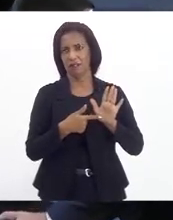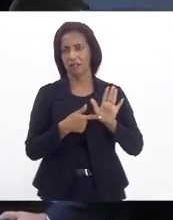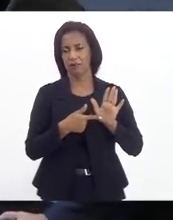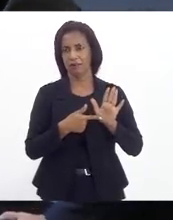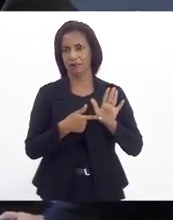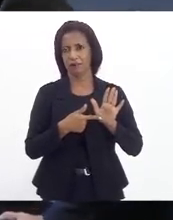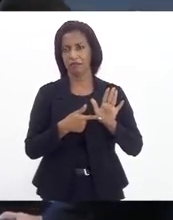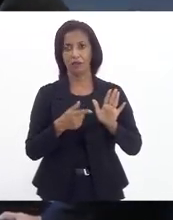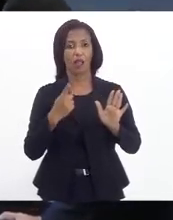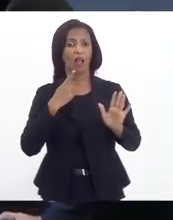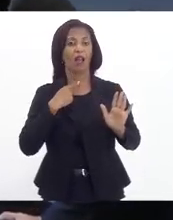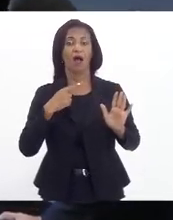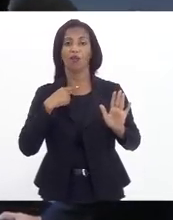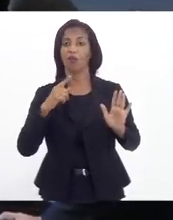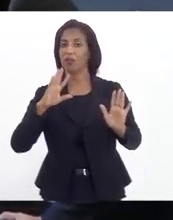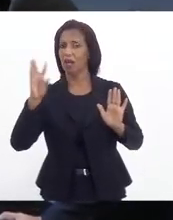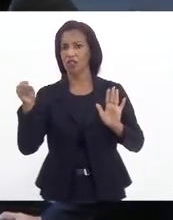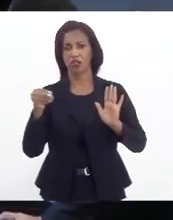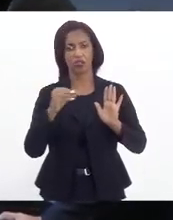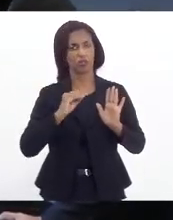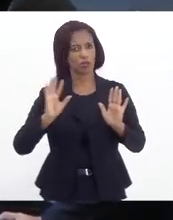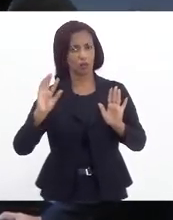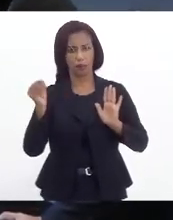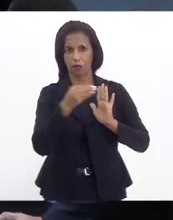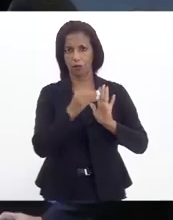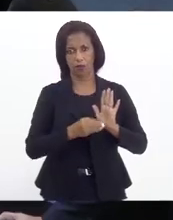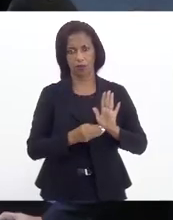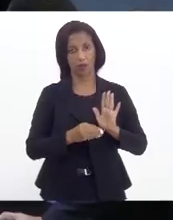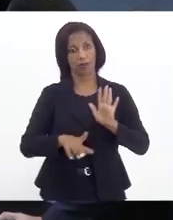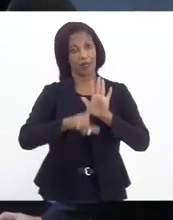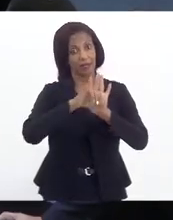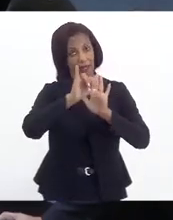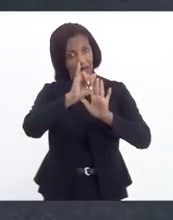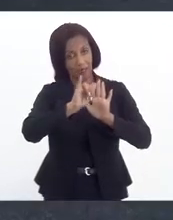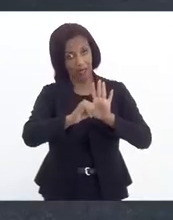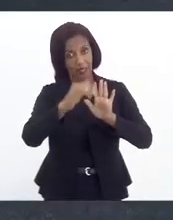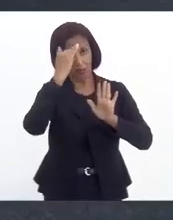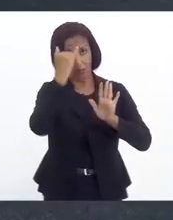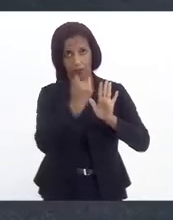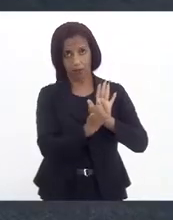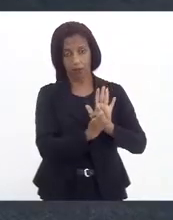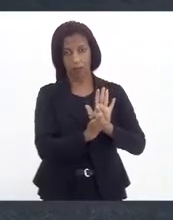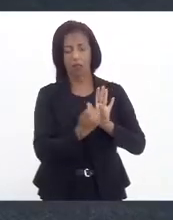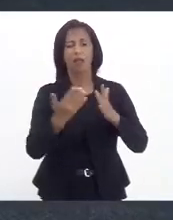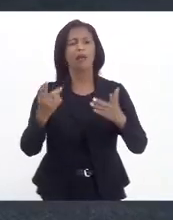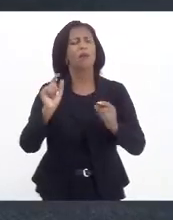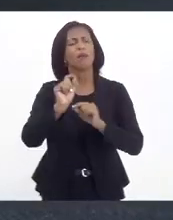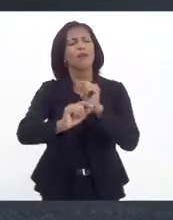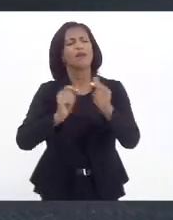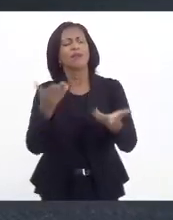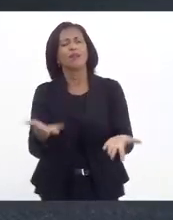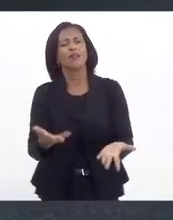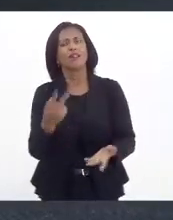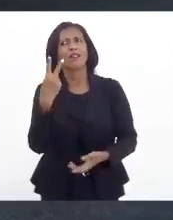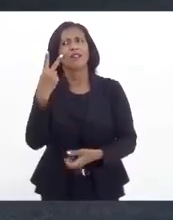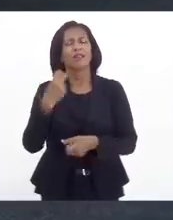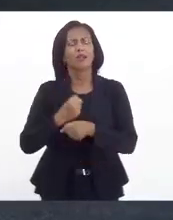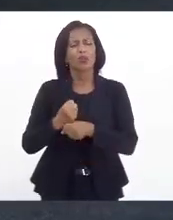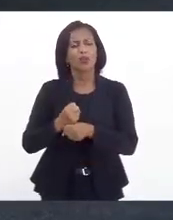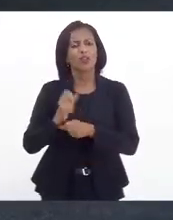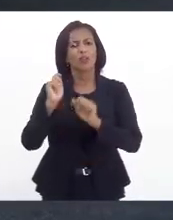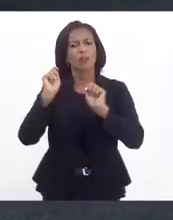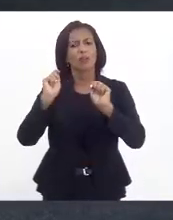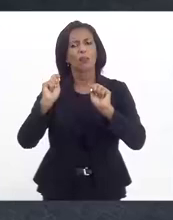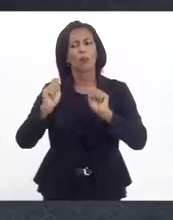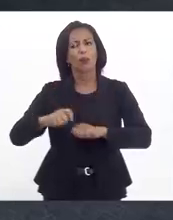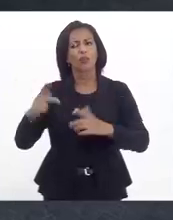A vontade não é excepcionalizar. A vontade é determinar. Isso significa o quê? Que daqui a dois anos poderia acontecer